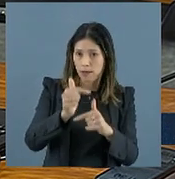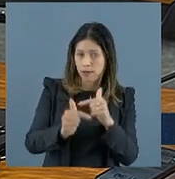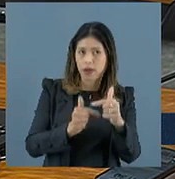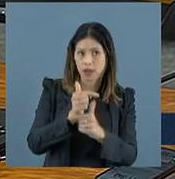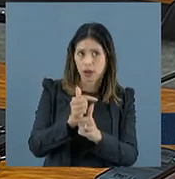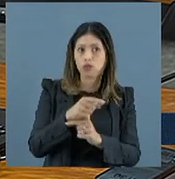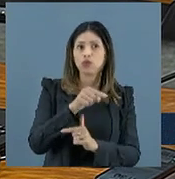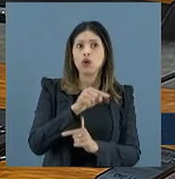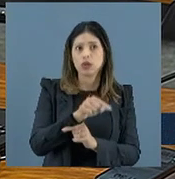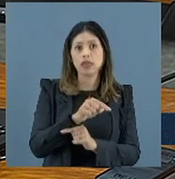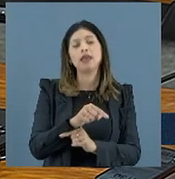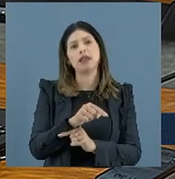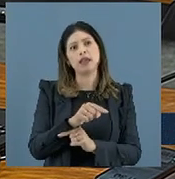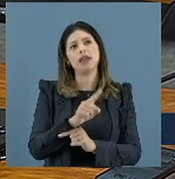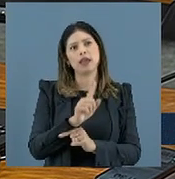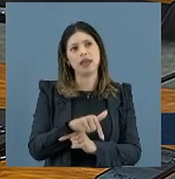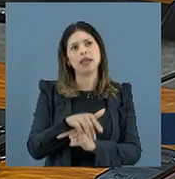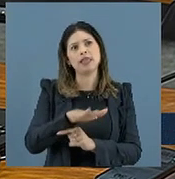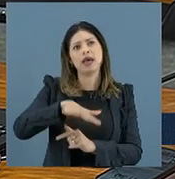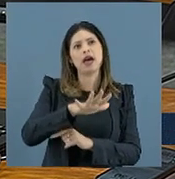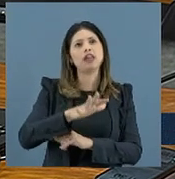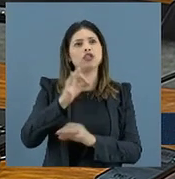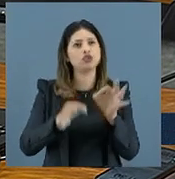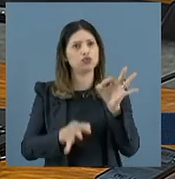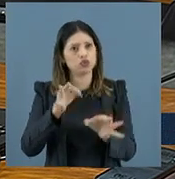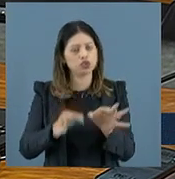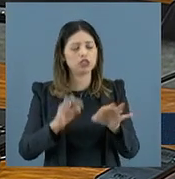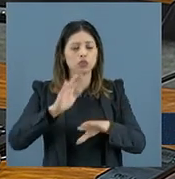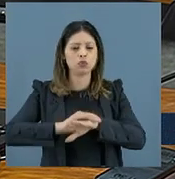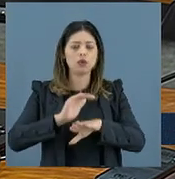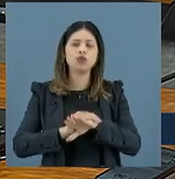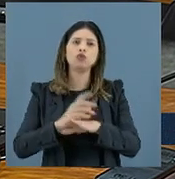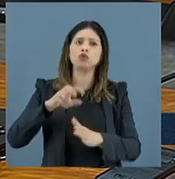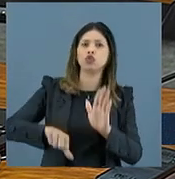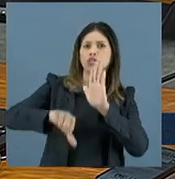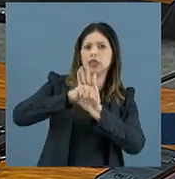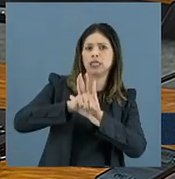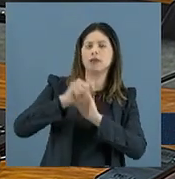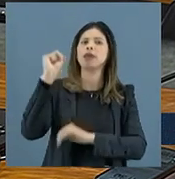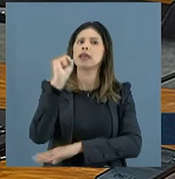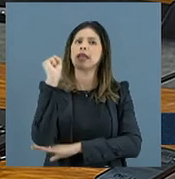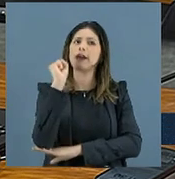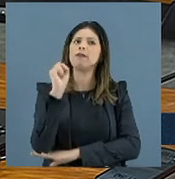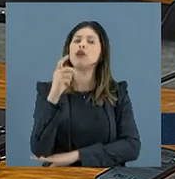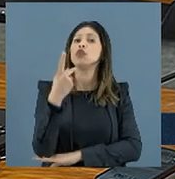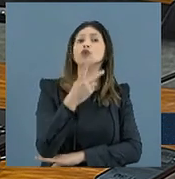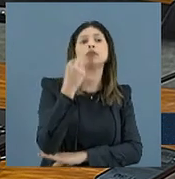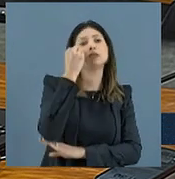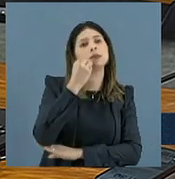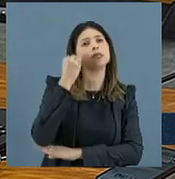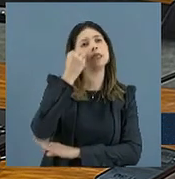promotores de justiça em casos de crimes graves? Com base em sua experiência, doutor